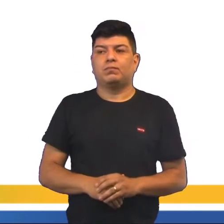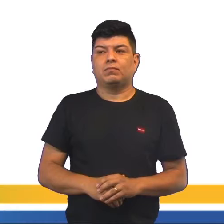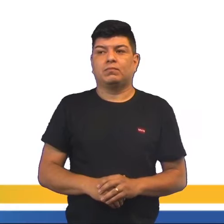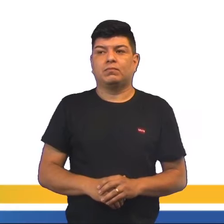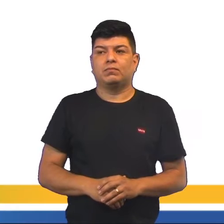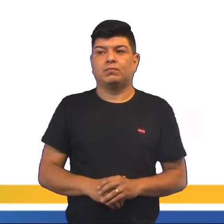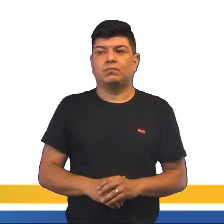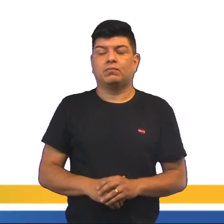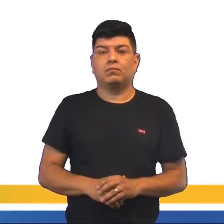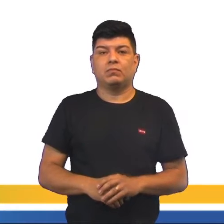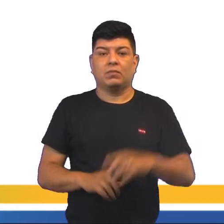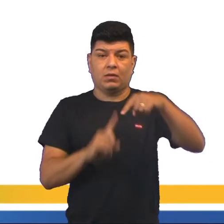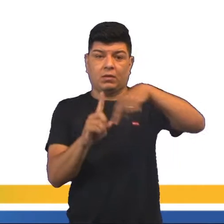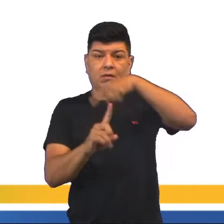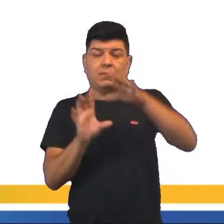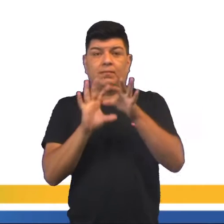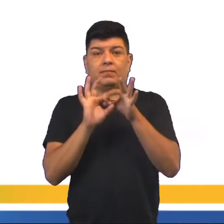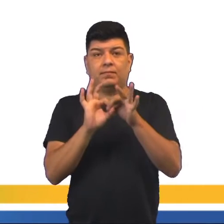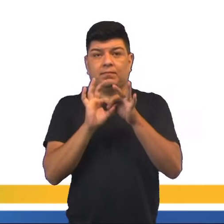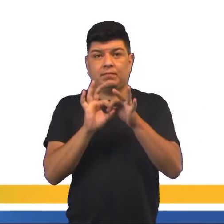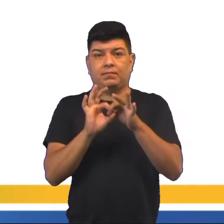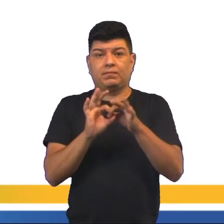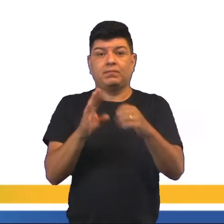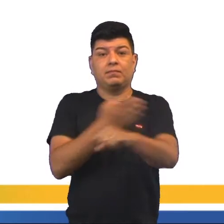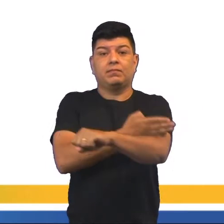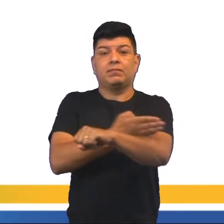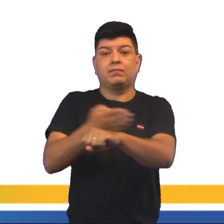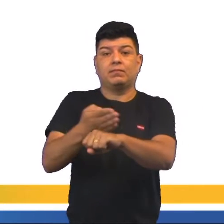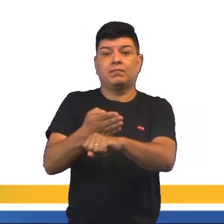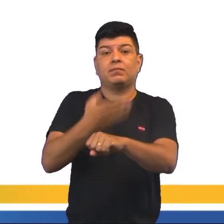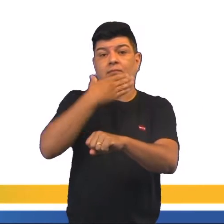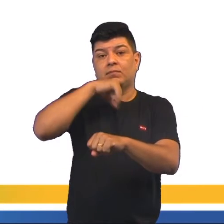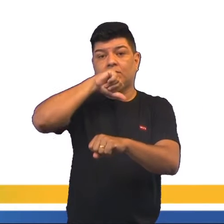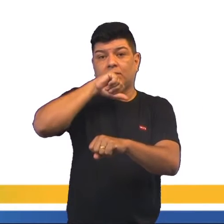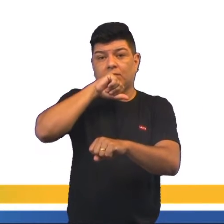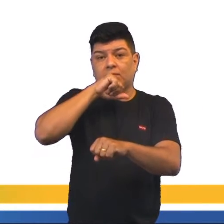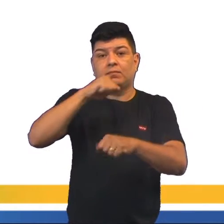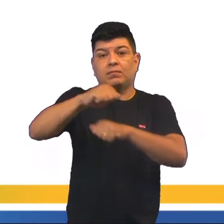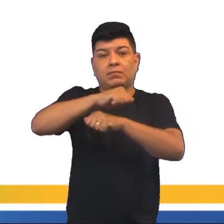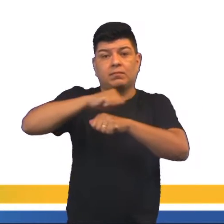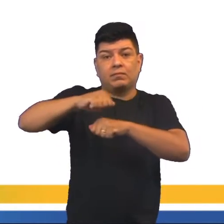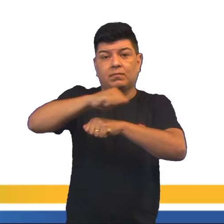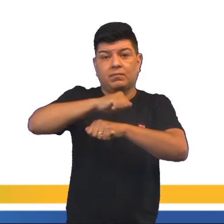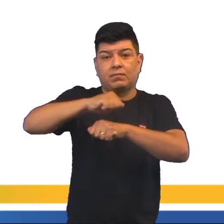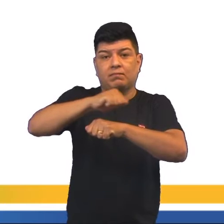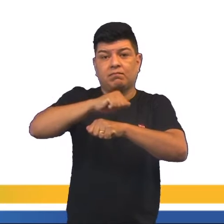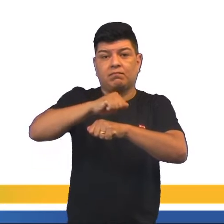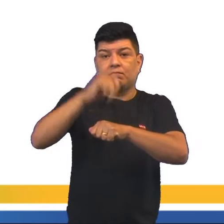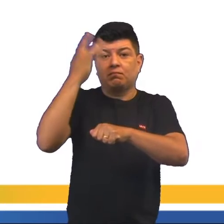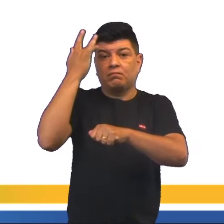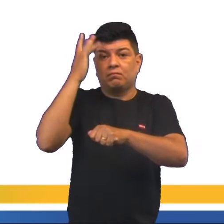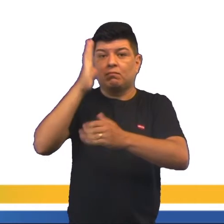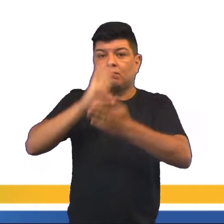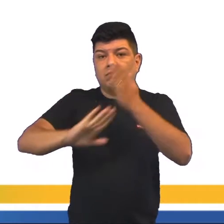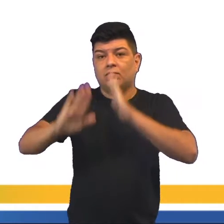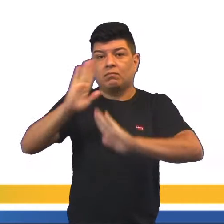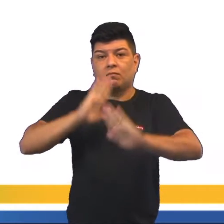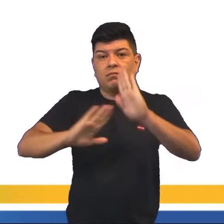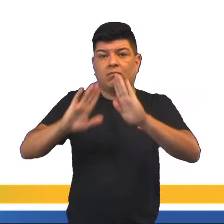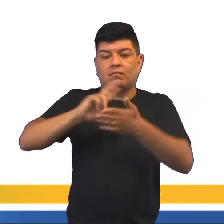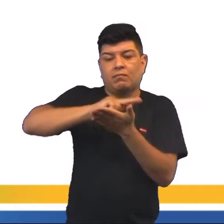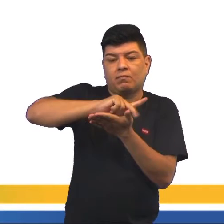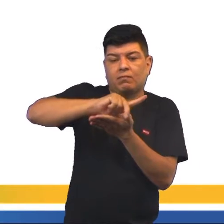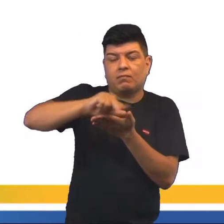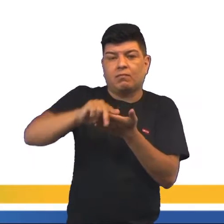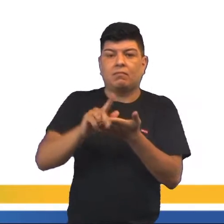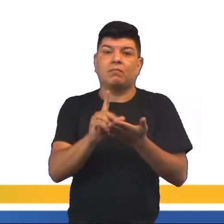A Santa Aliança, né? Segundo a tradição judaica, um dos patriarcas, né, Abraão, inconformado com a adoração do seu povo a